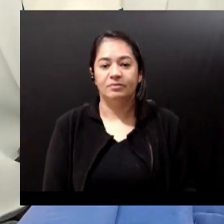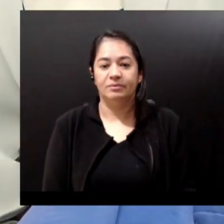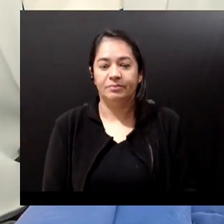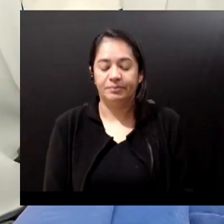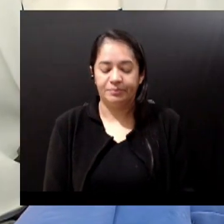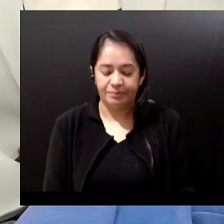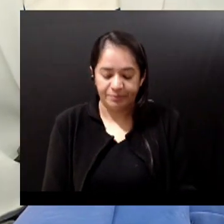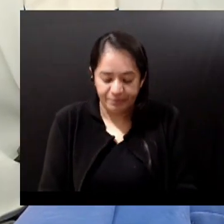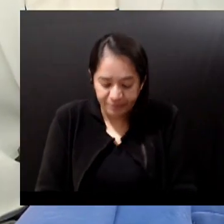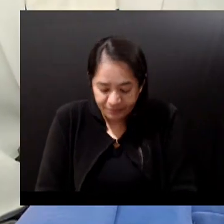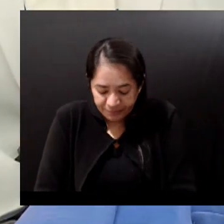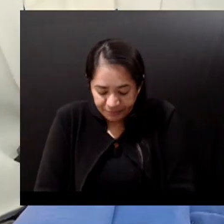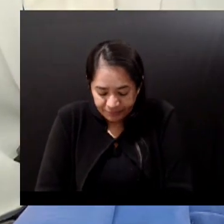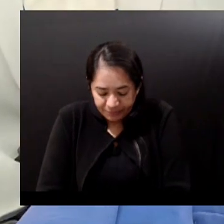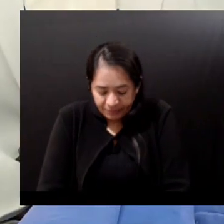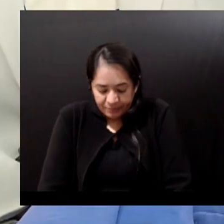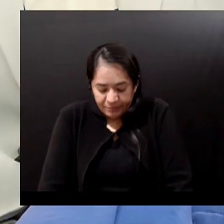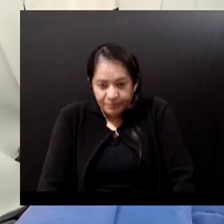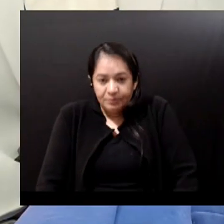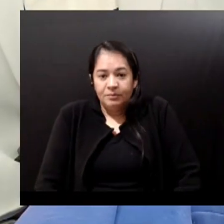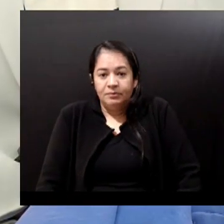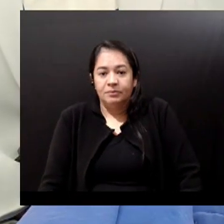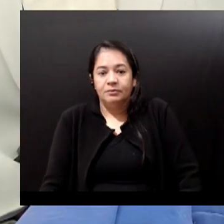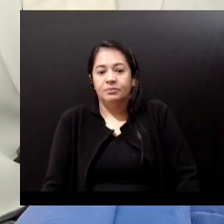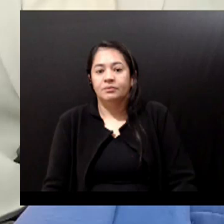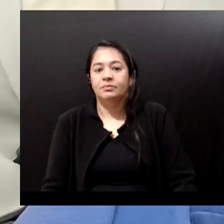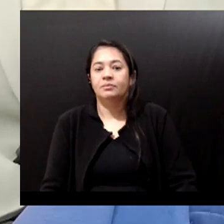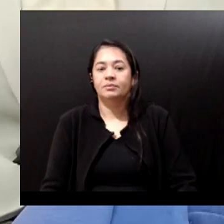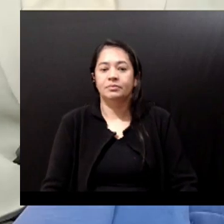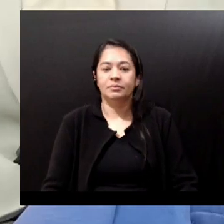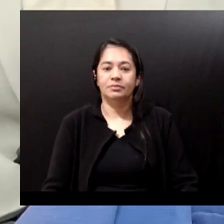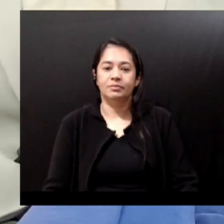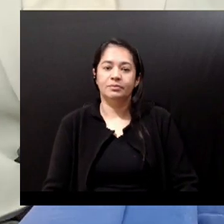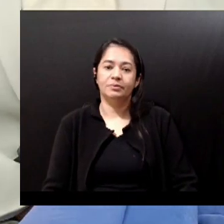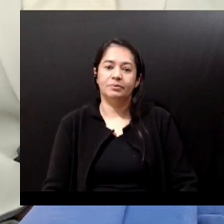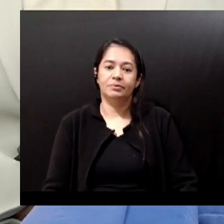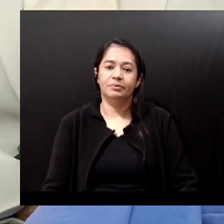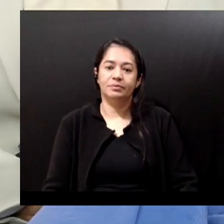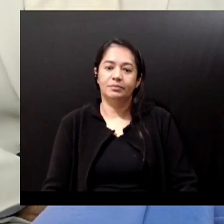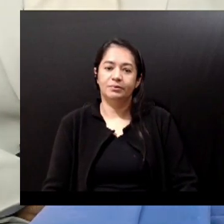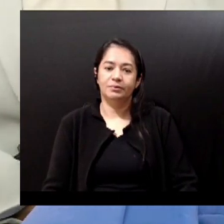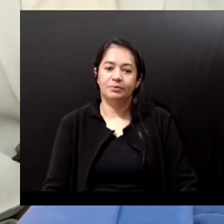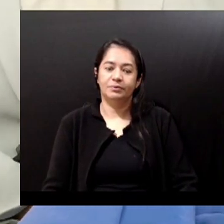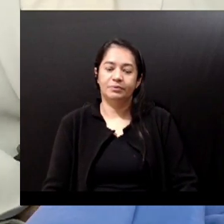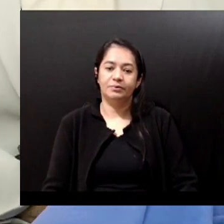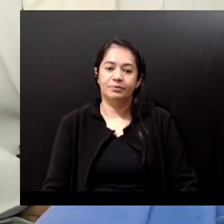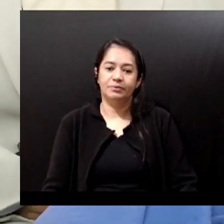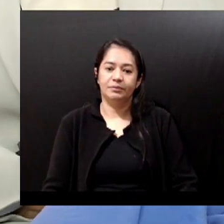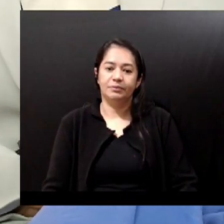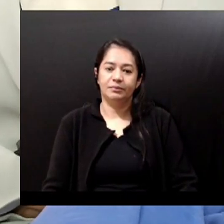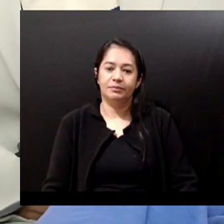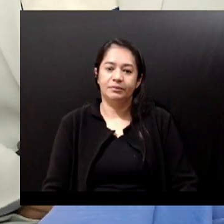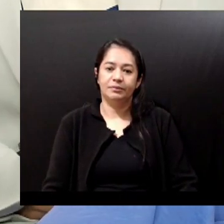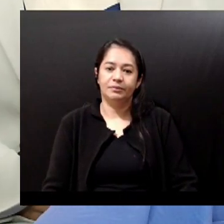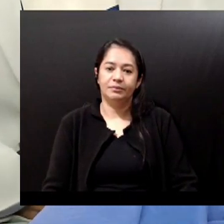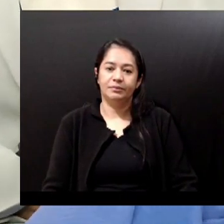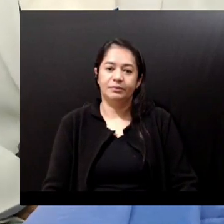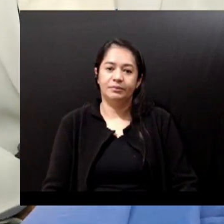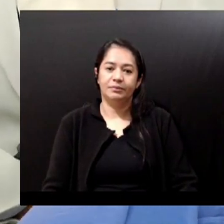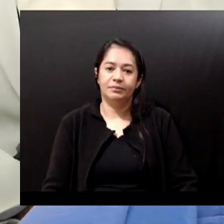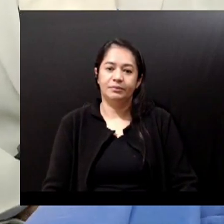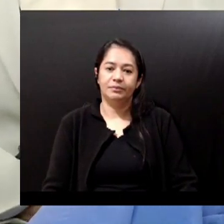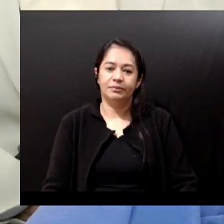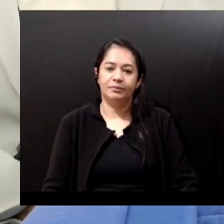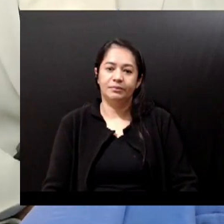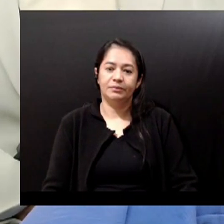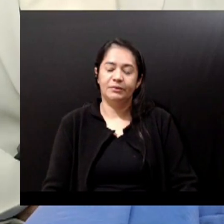a hora aí pra gente, que eu tô perdida no tempo, sabe por quê? Porque isso aqui tá bom demais, eu nem sei quanto tempo que a gente tá conversando aqui, tá maravilhoso.